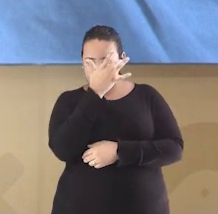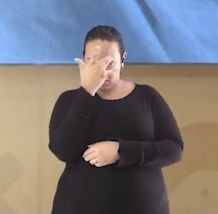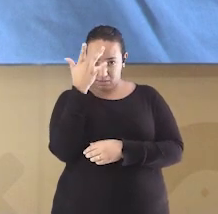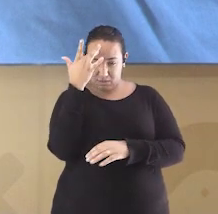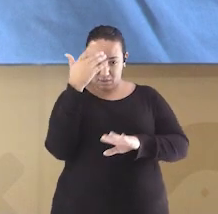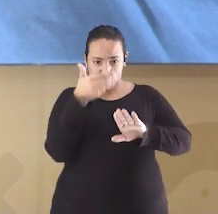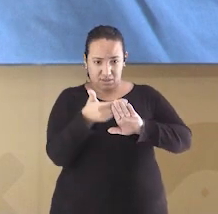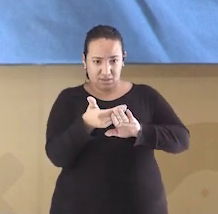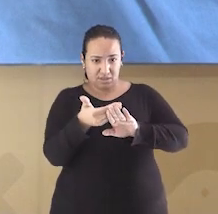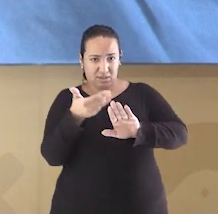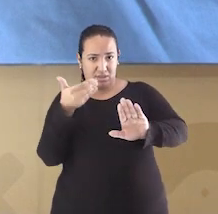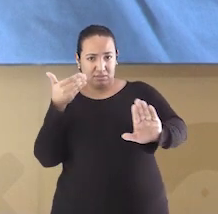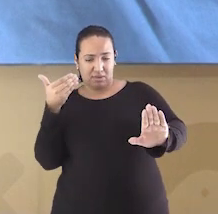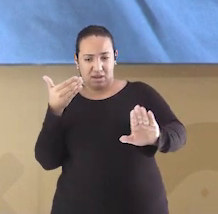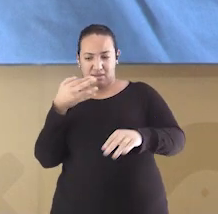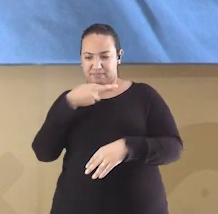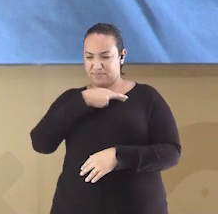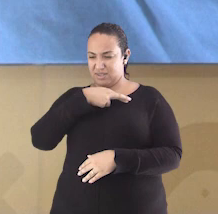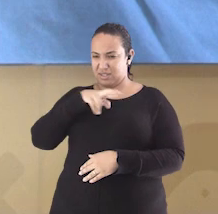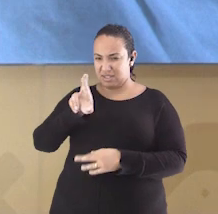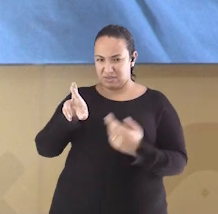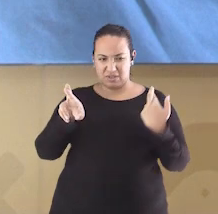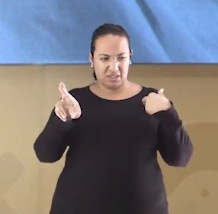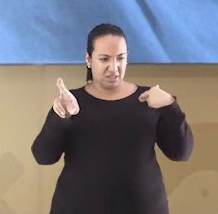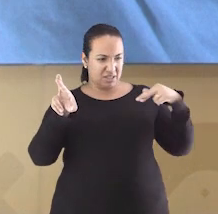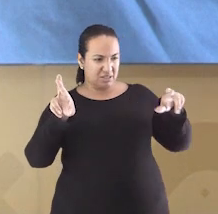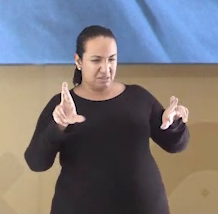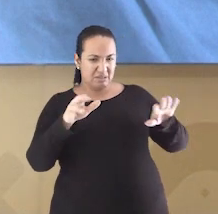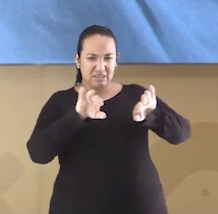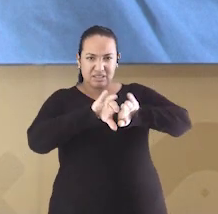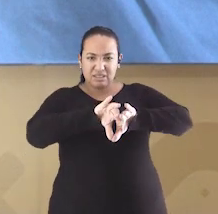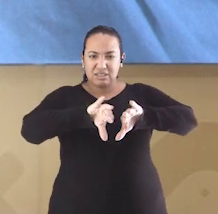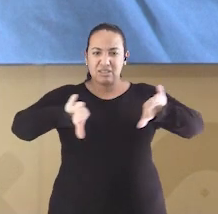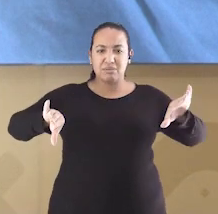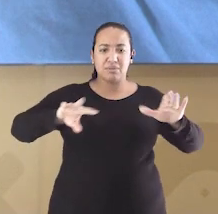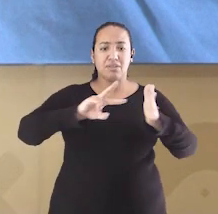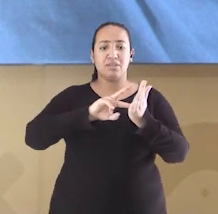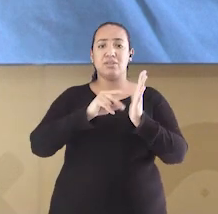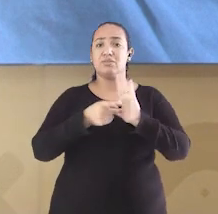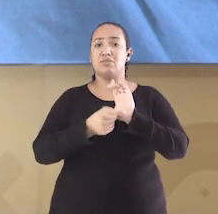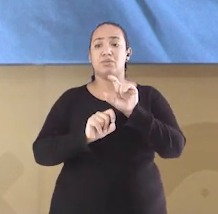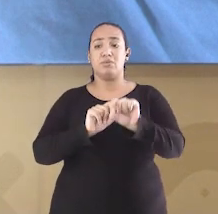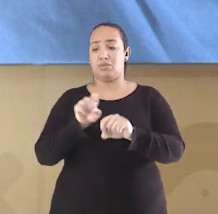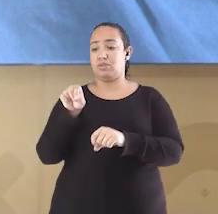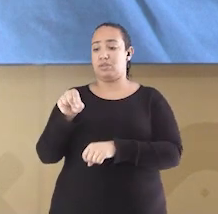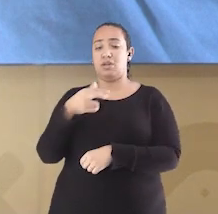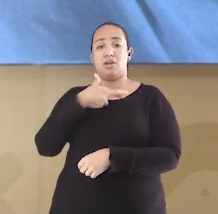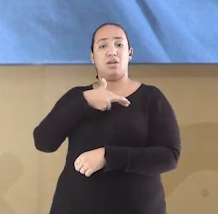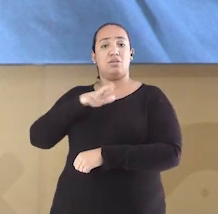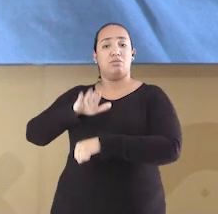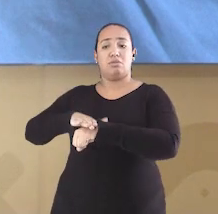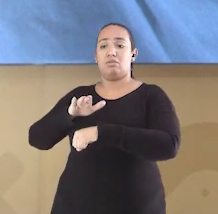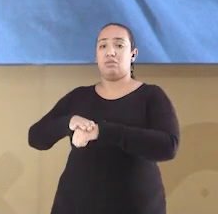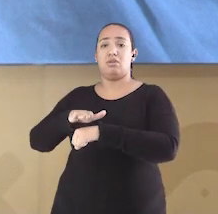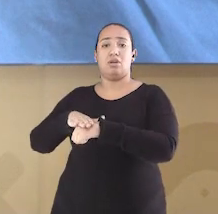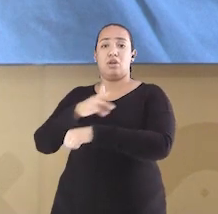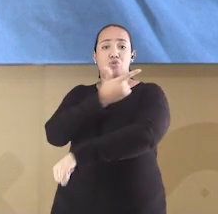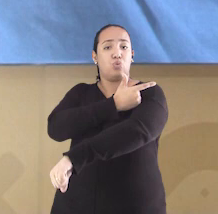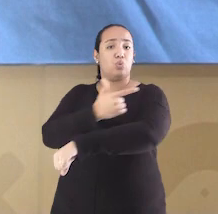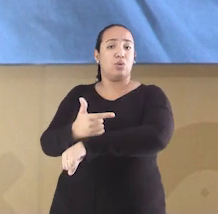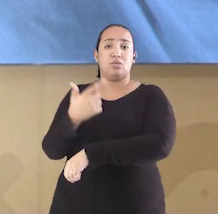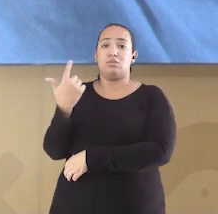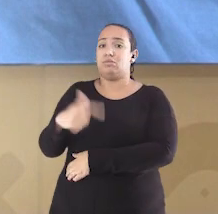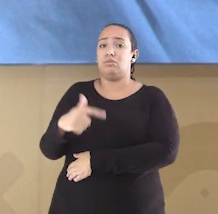distinção entre os fiéis da própria religião e os de outra, deseduca os membros da sua religião e